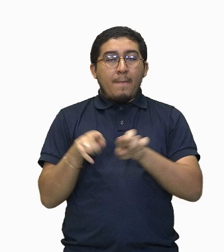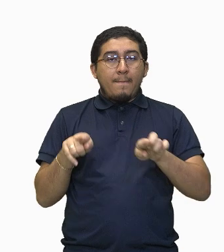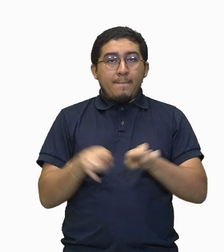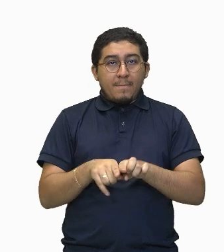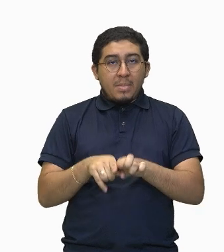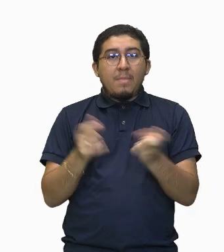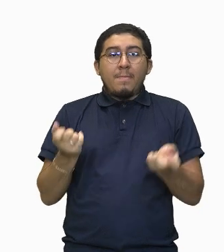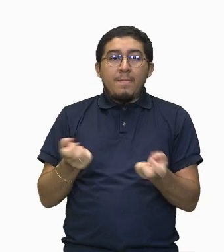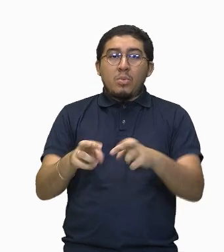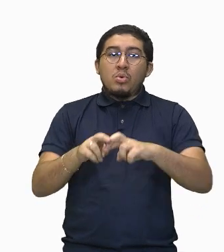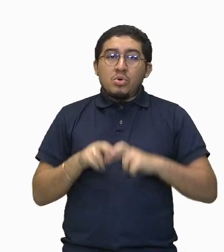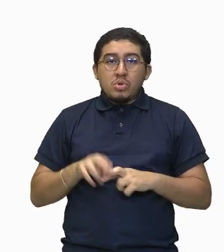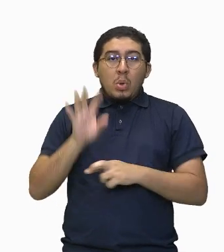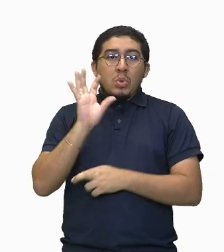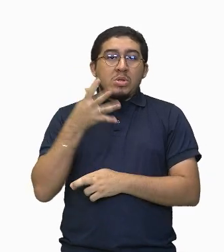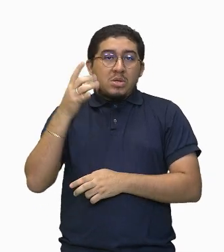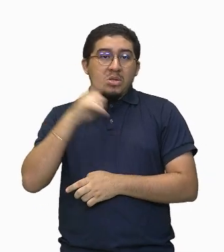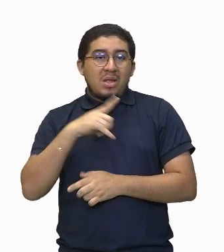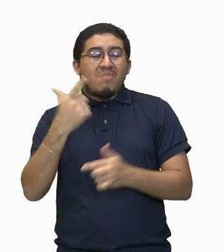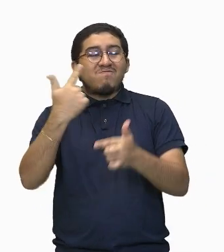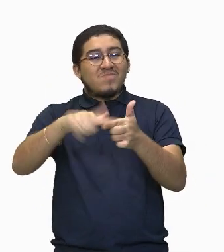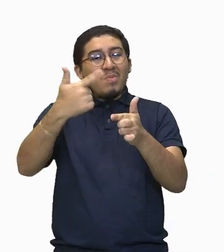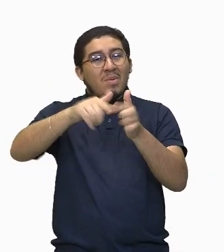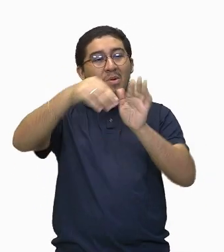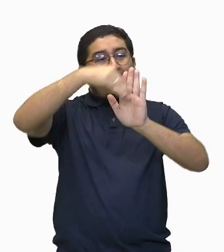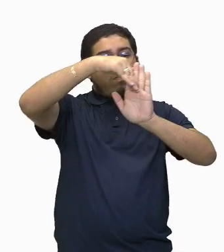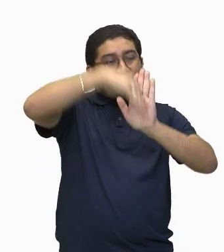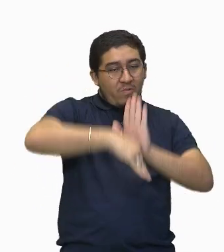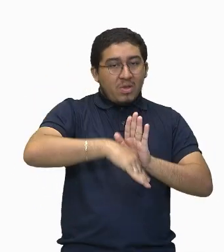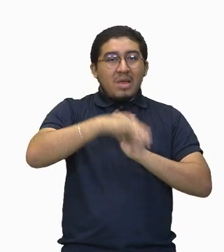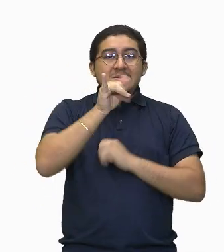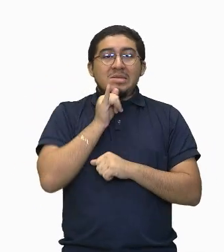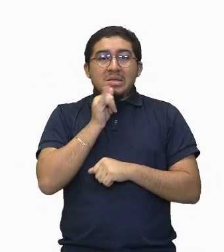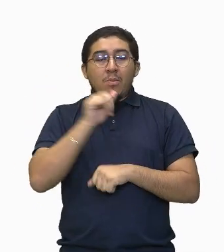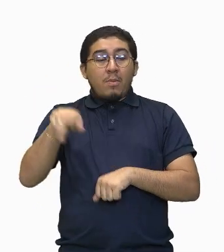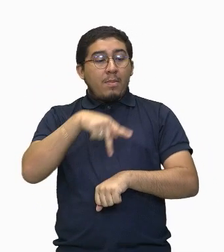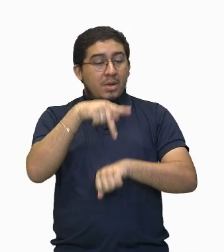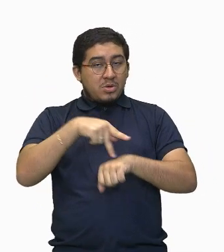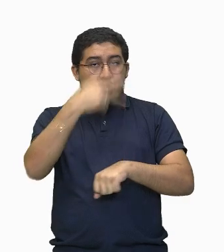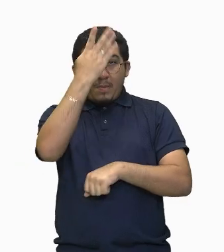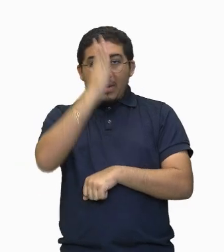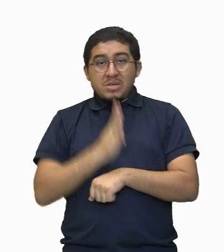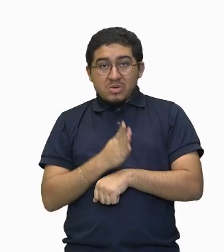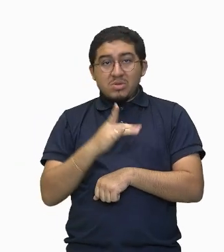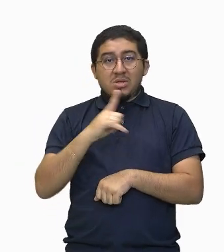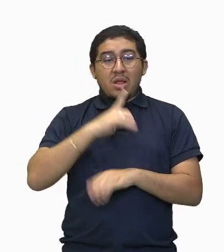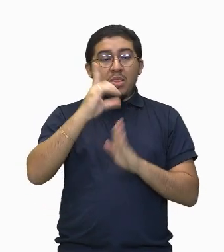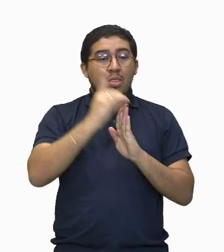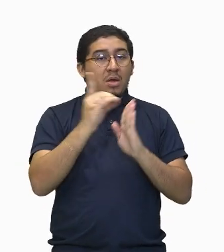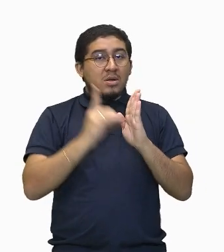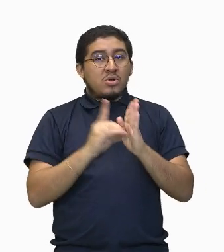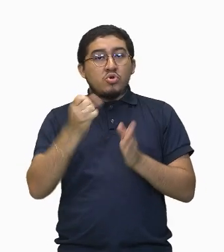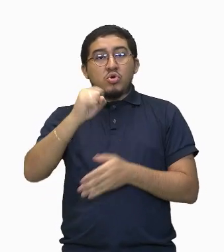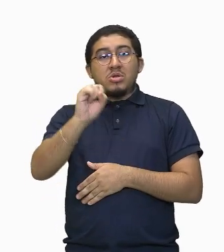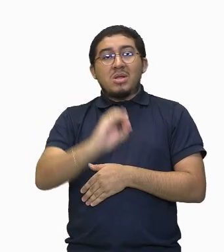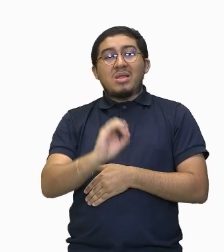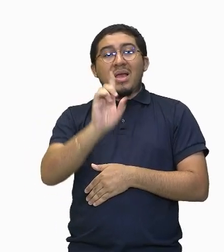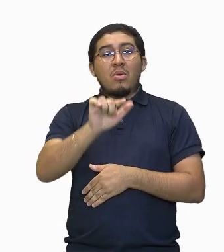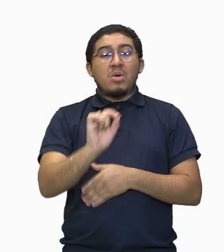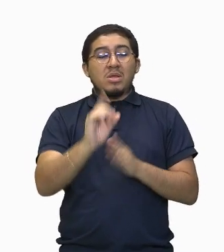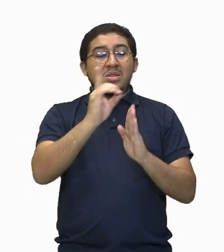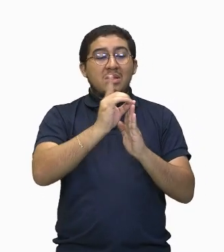ocorra, eles vão enfrentar uma crise muito grande. Aqui no Brasil, por exemplo, a década de 80, ela fica conhecida como a